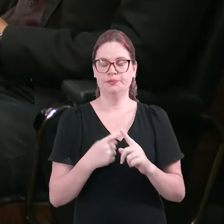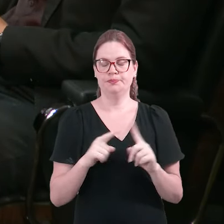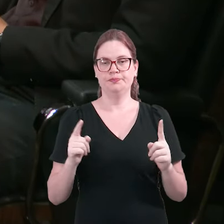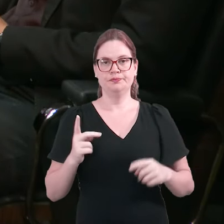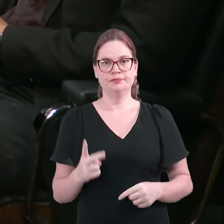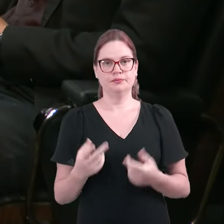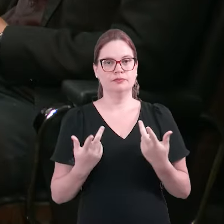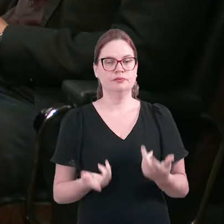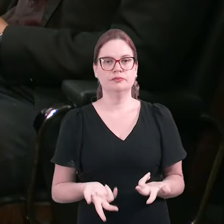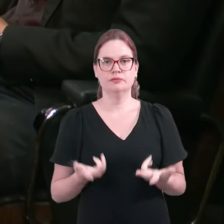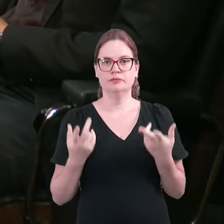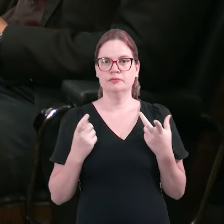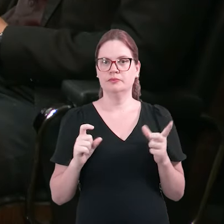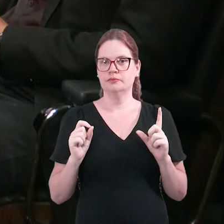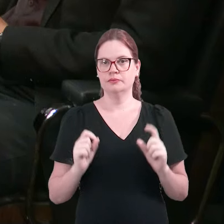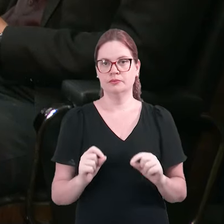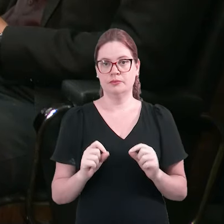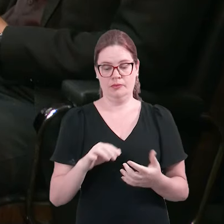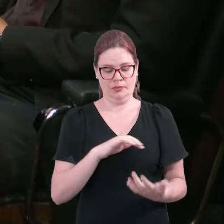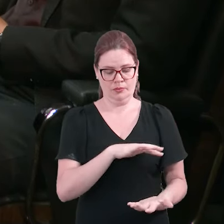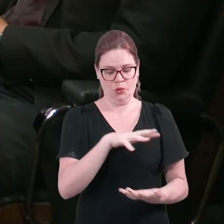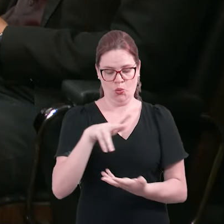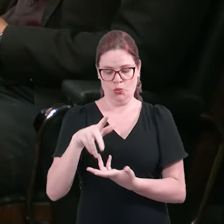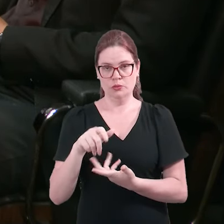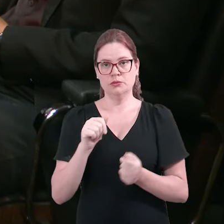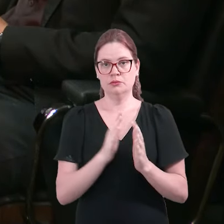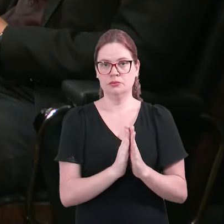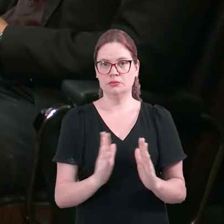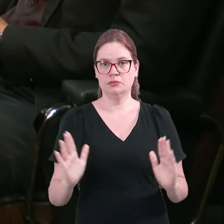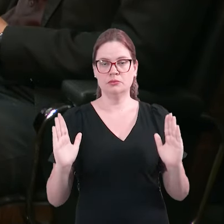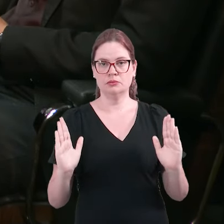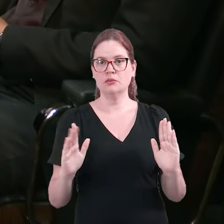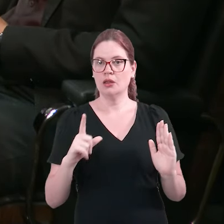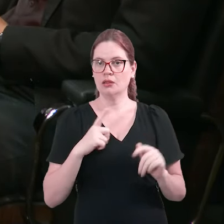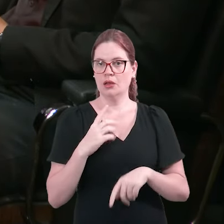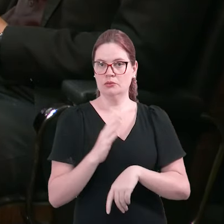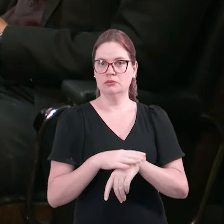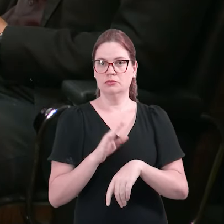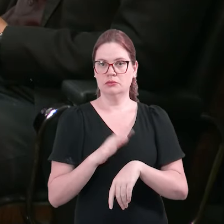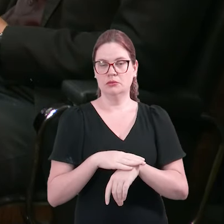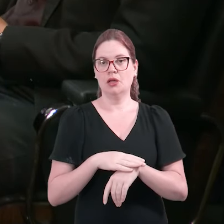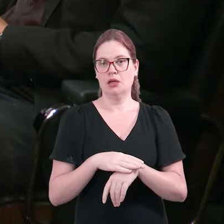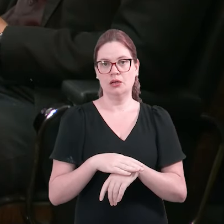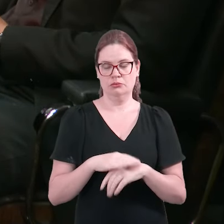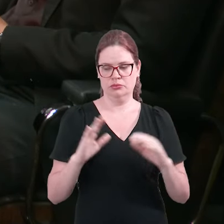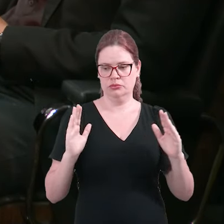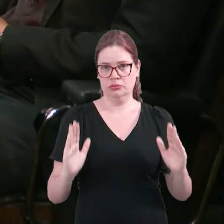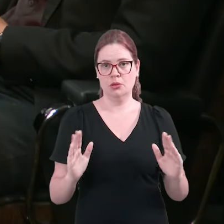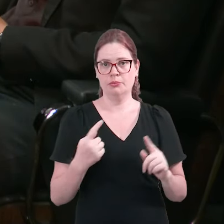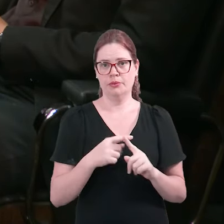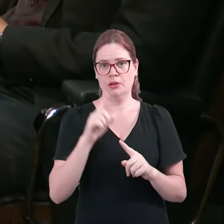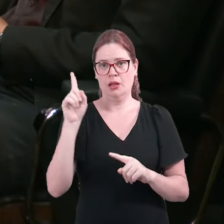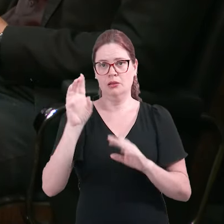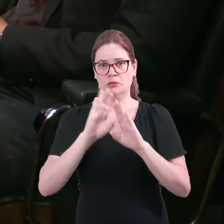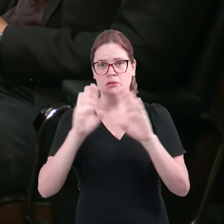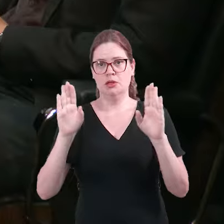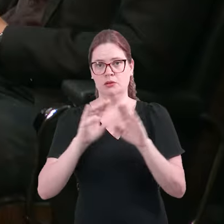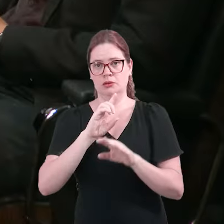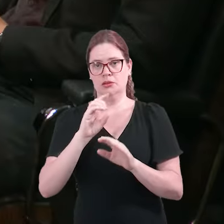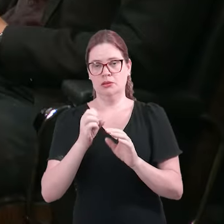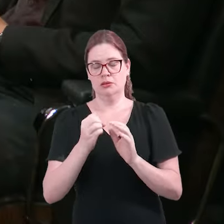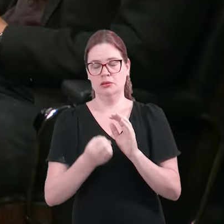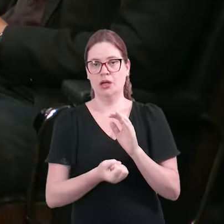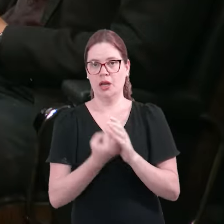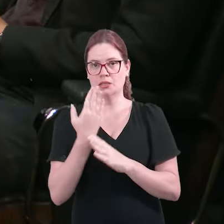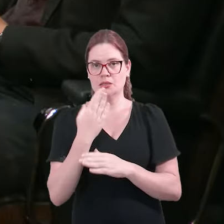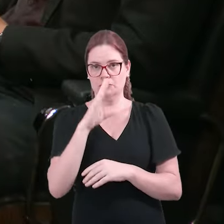sempre observando que o mundo ele tem um tempo determinado daquilo que Deus ele traçou desde a sua eternidade, mas a palavra dele